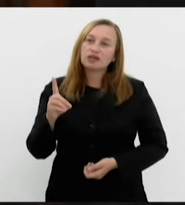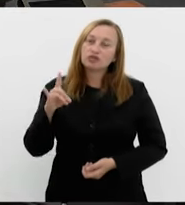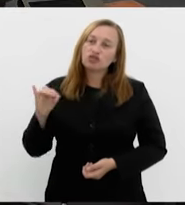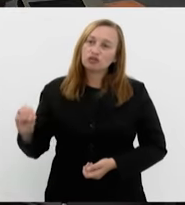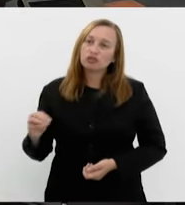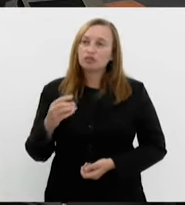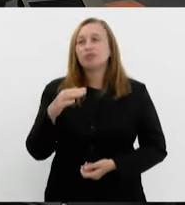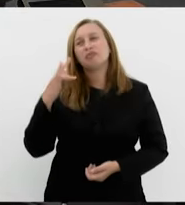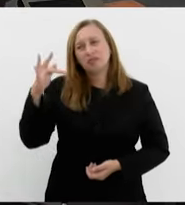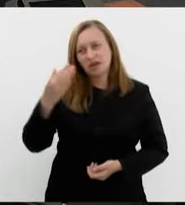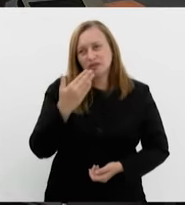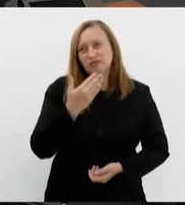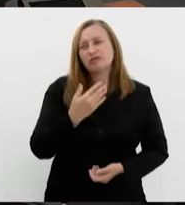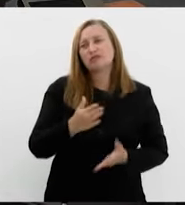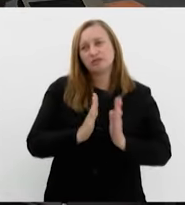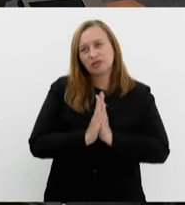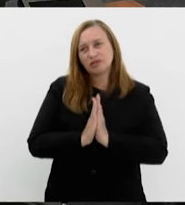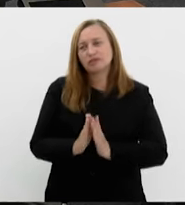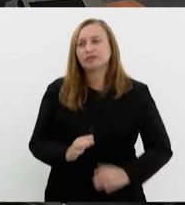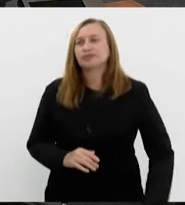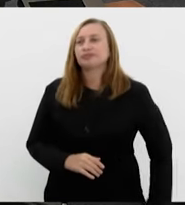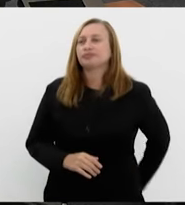favor.